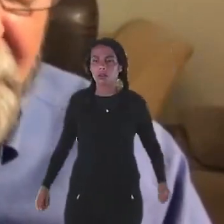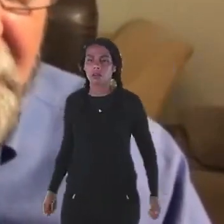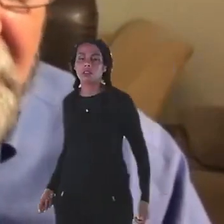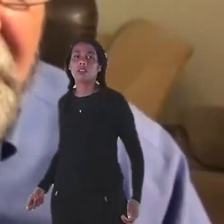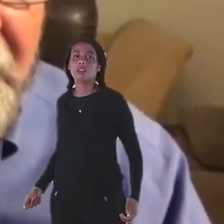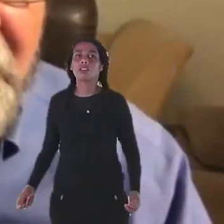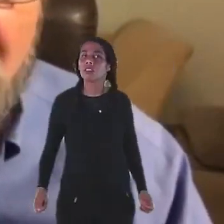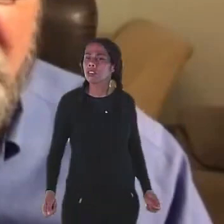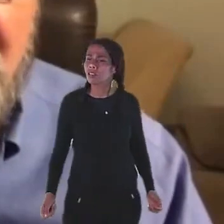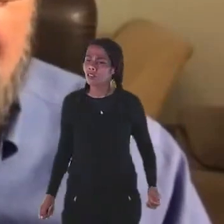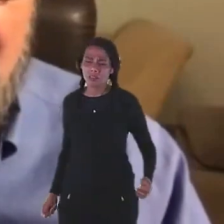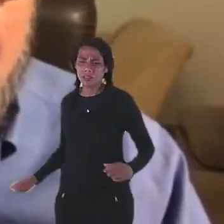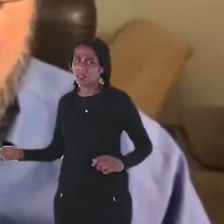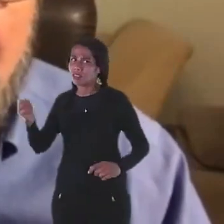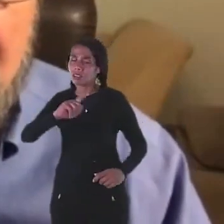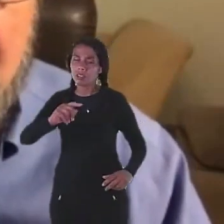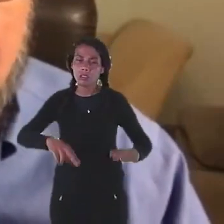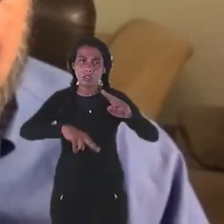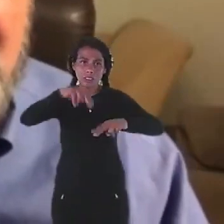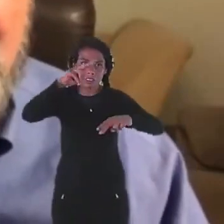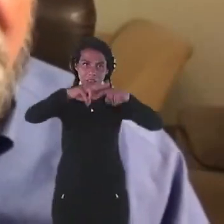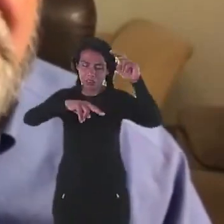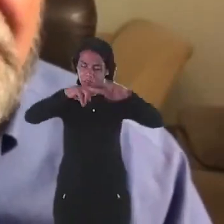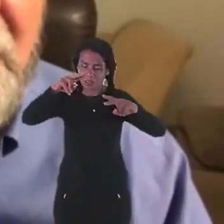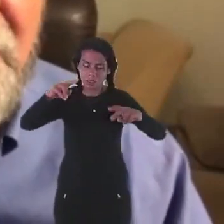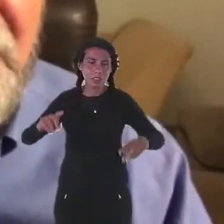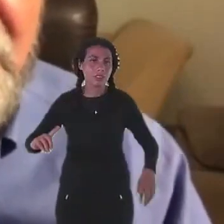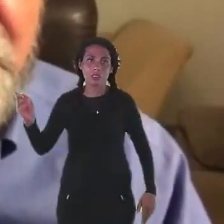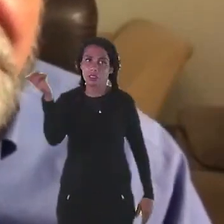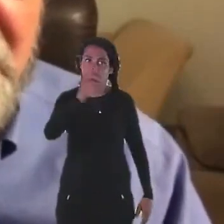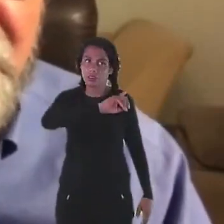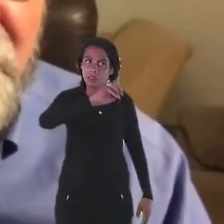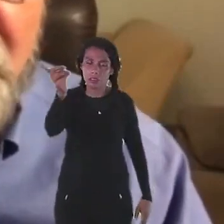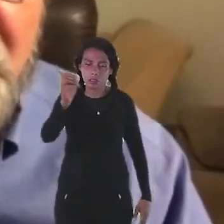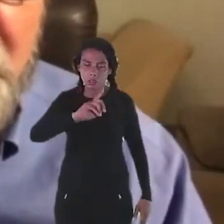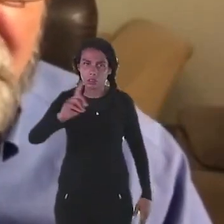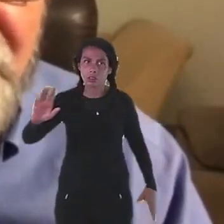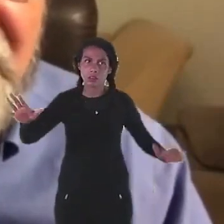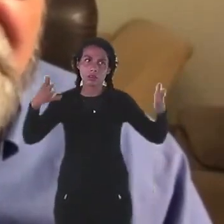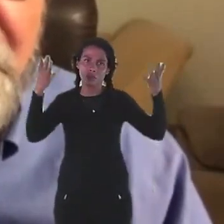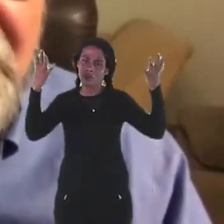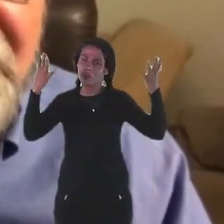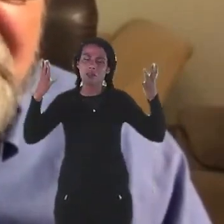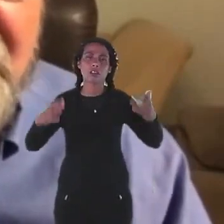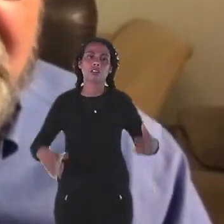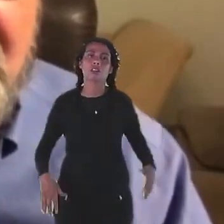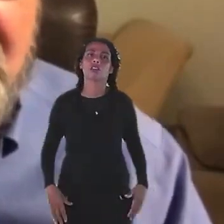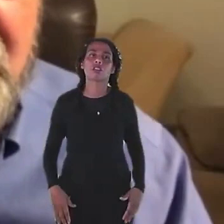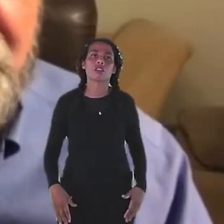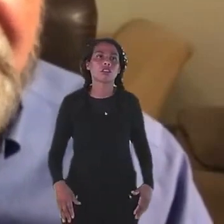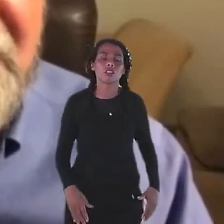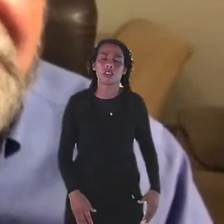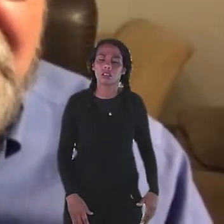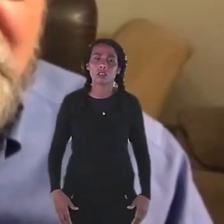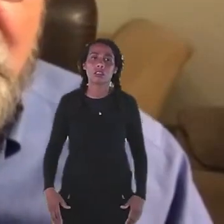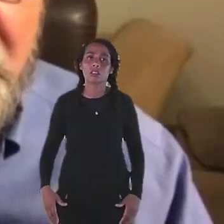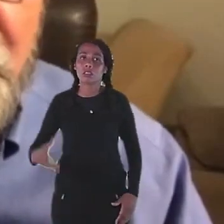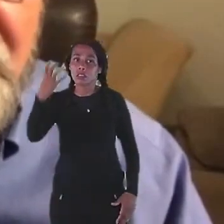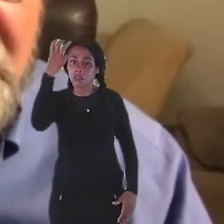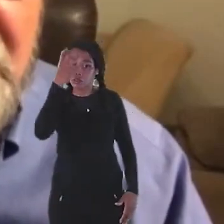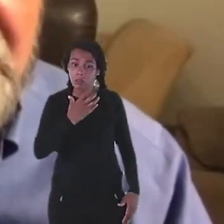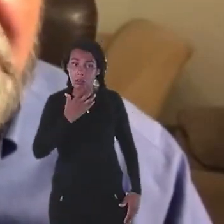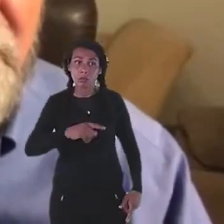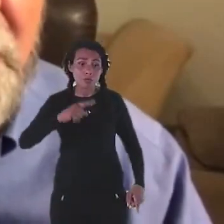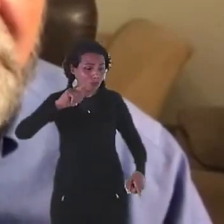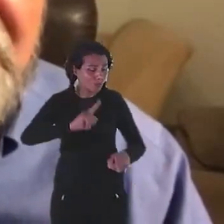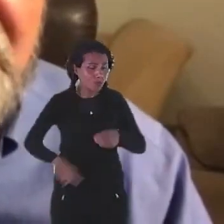esse risco. E nós não temos nenhum sinal de que nós podemos, nos próximos 2, 3 meses, fazer o